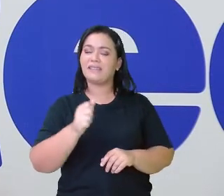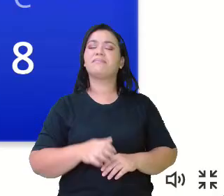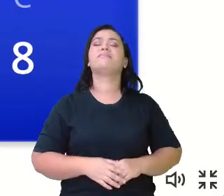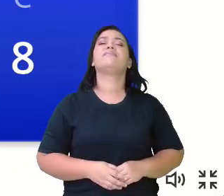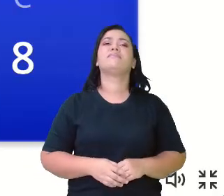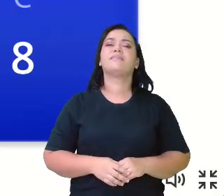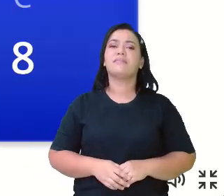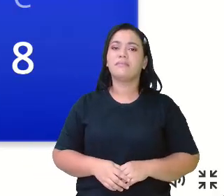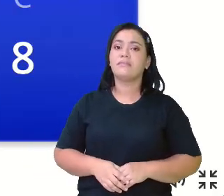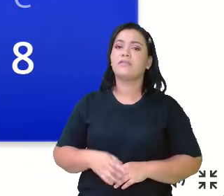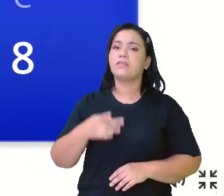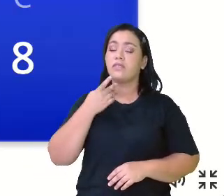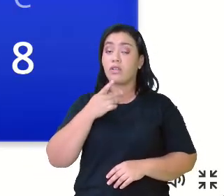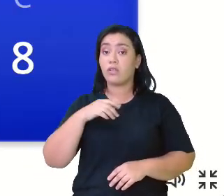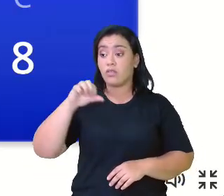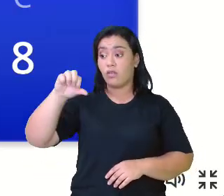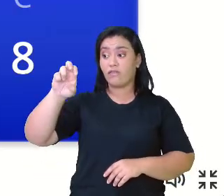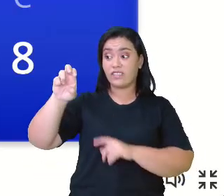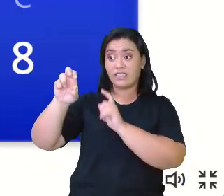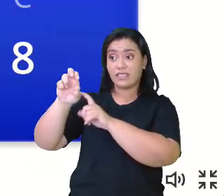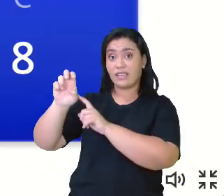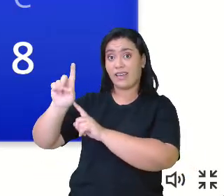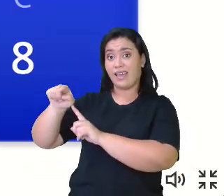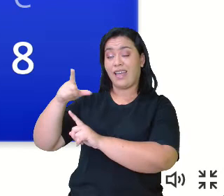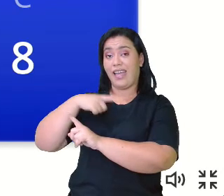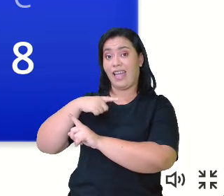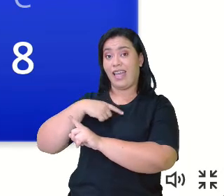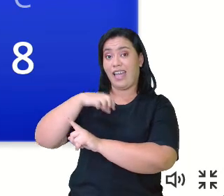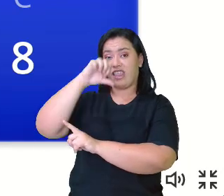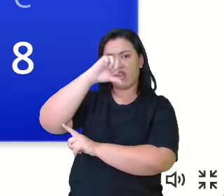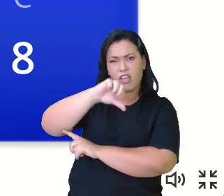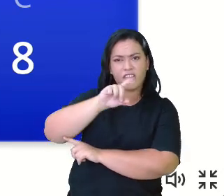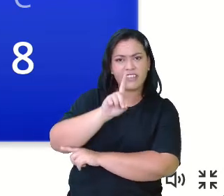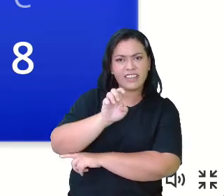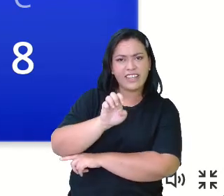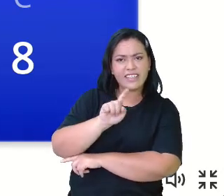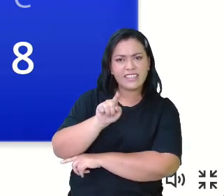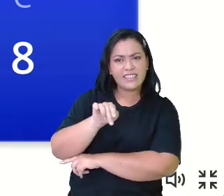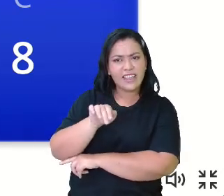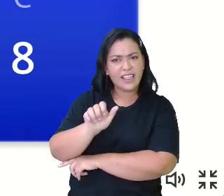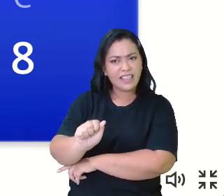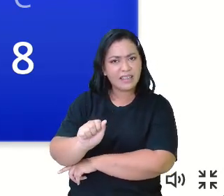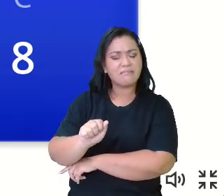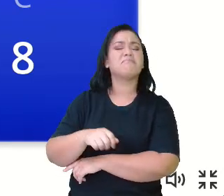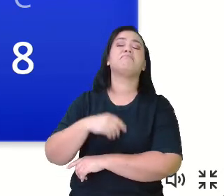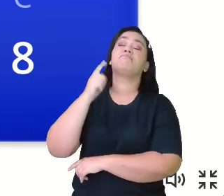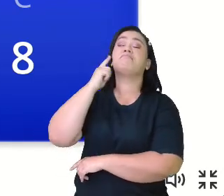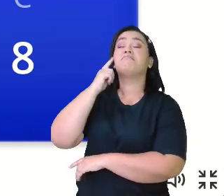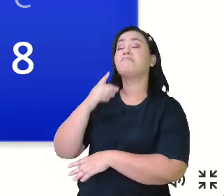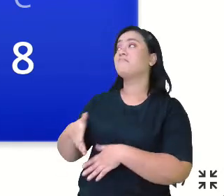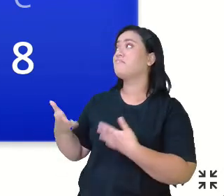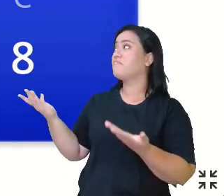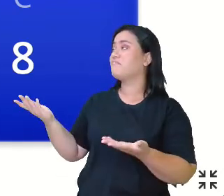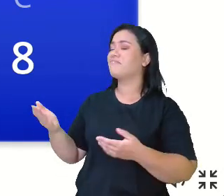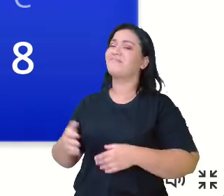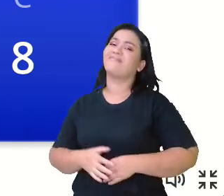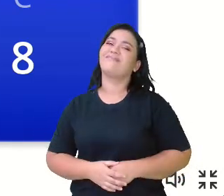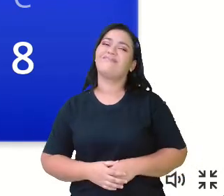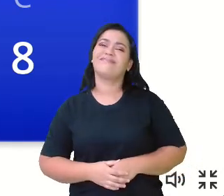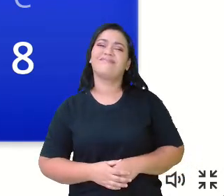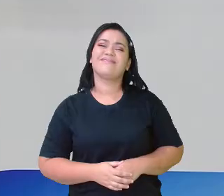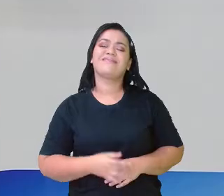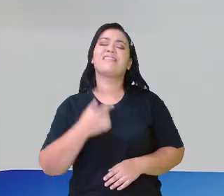letra A, no número 95, temos aí 9 dezenas? Vamos ver se é isso mesmo. Marca aí,